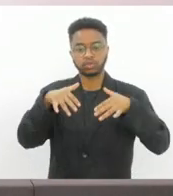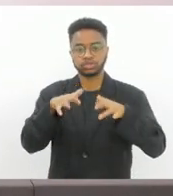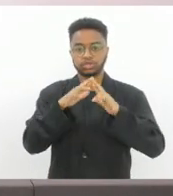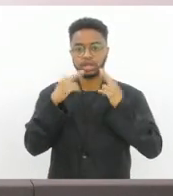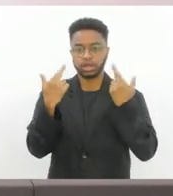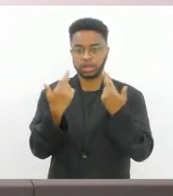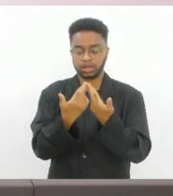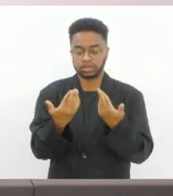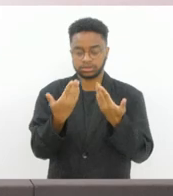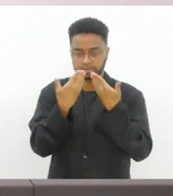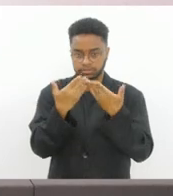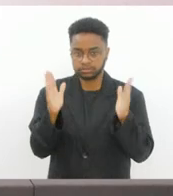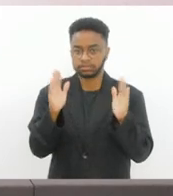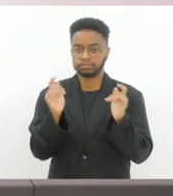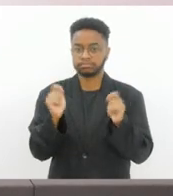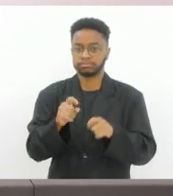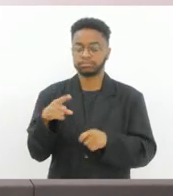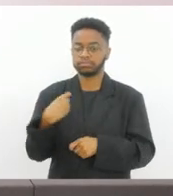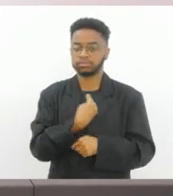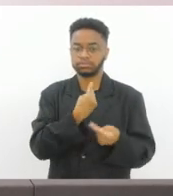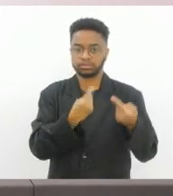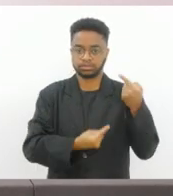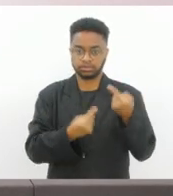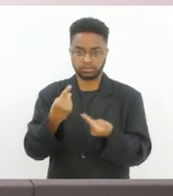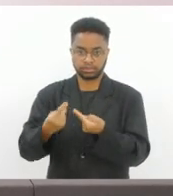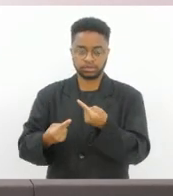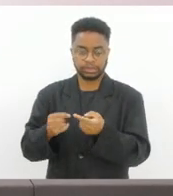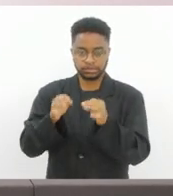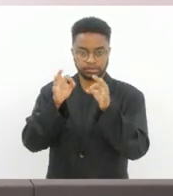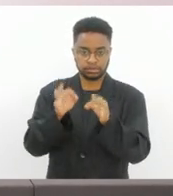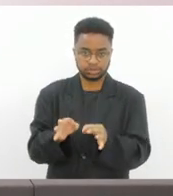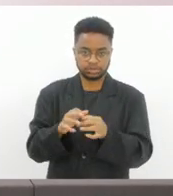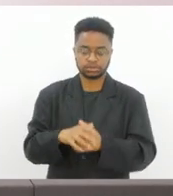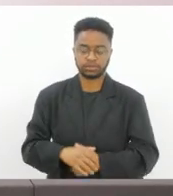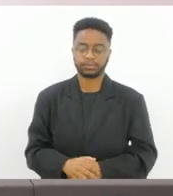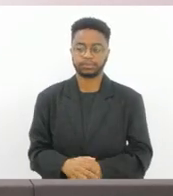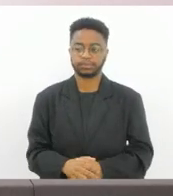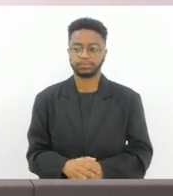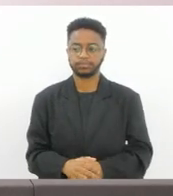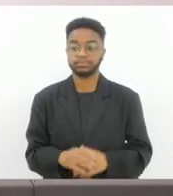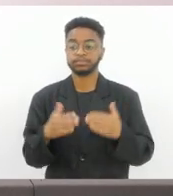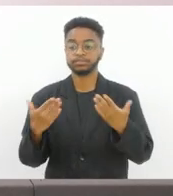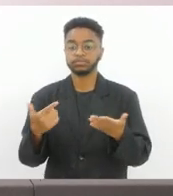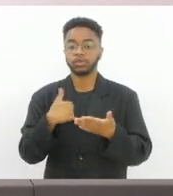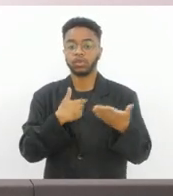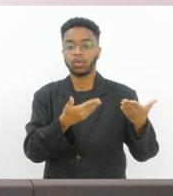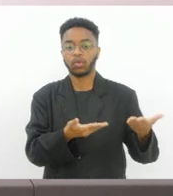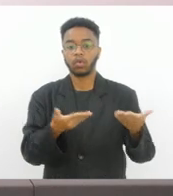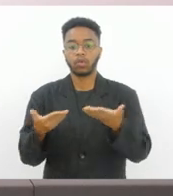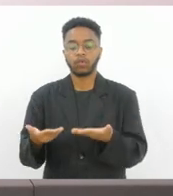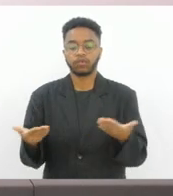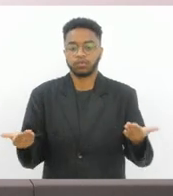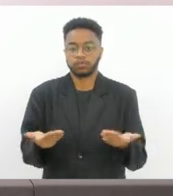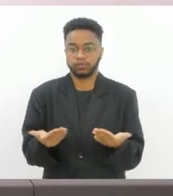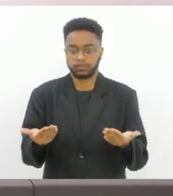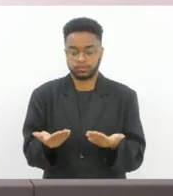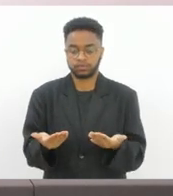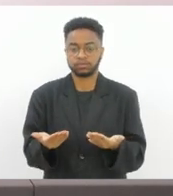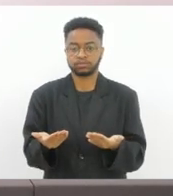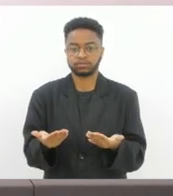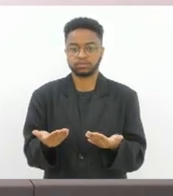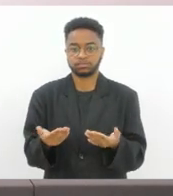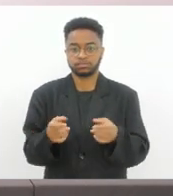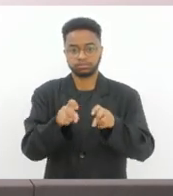possamos debater de maneira mais concreta. Então, eu convido agora a fazer